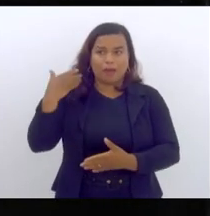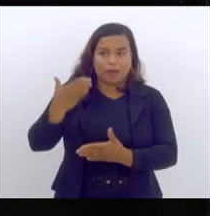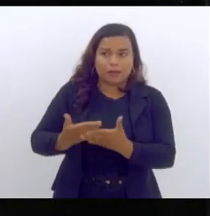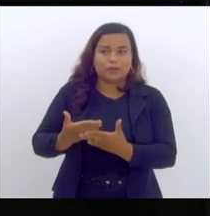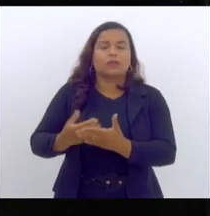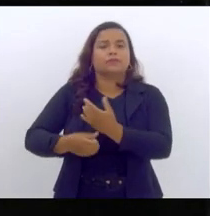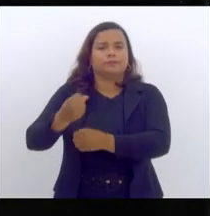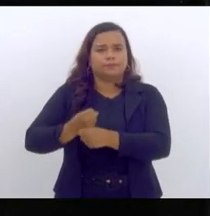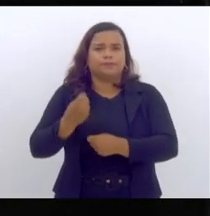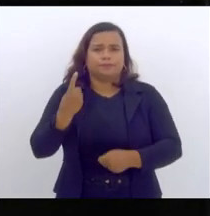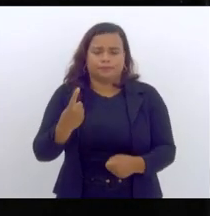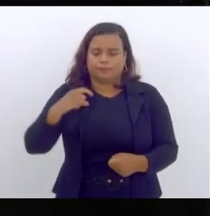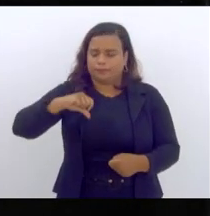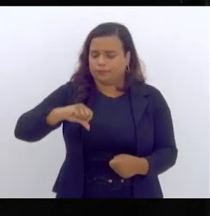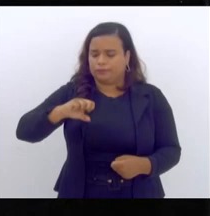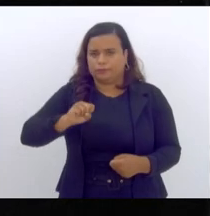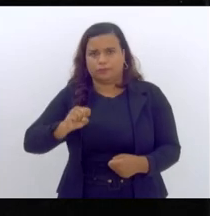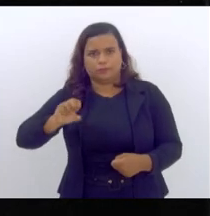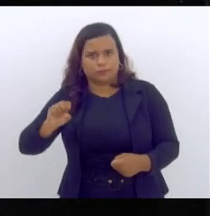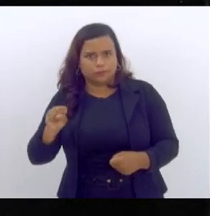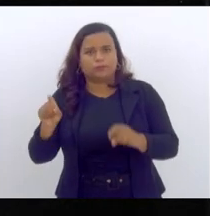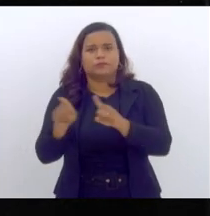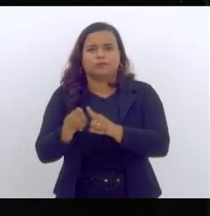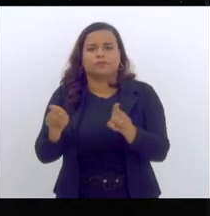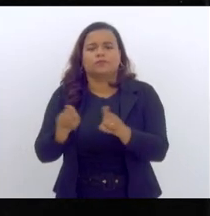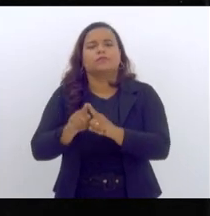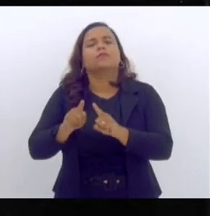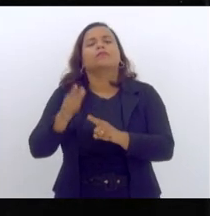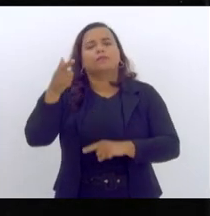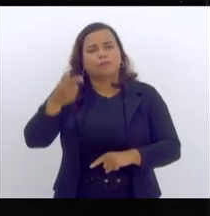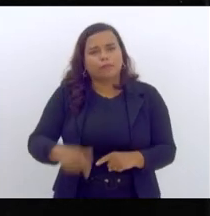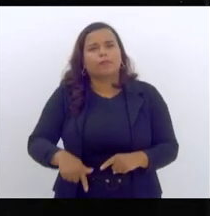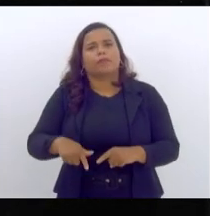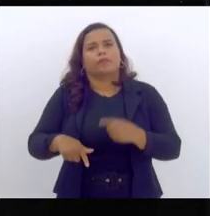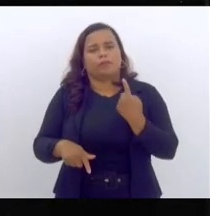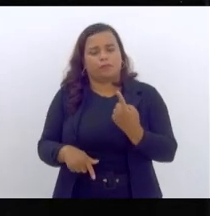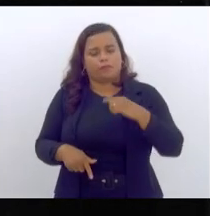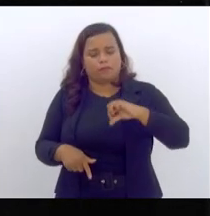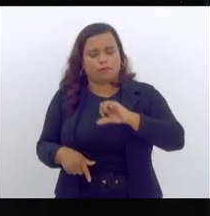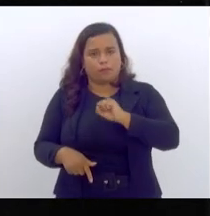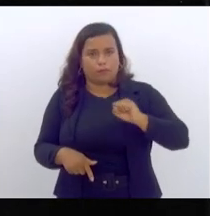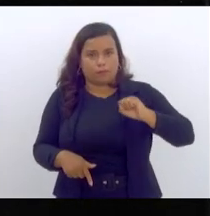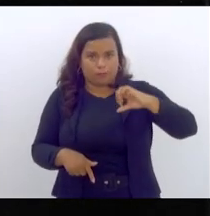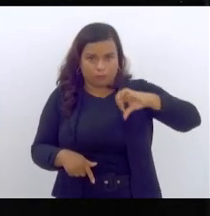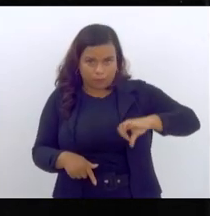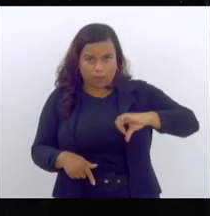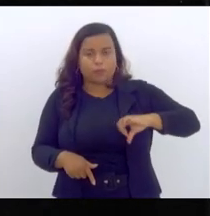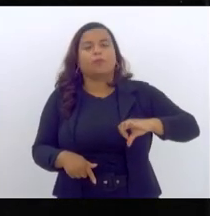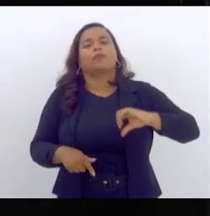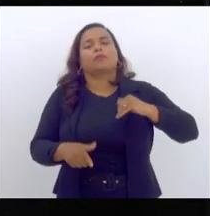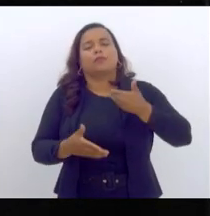e também de 1989 a 1992